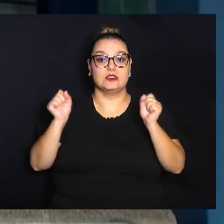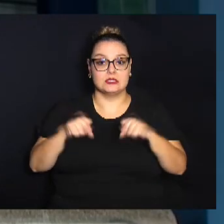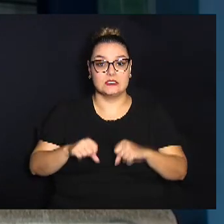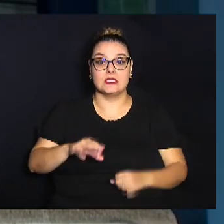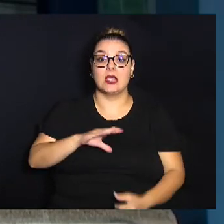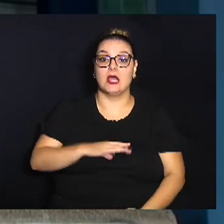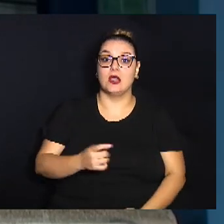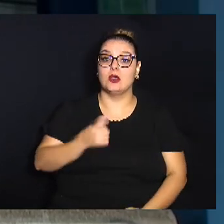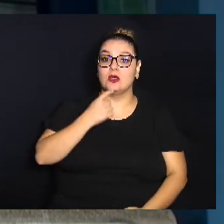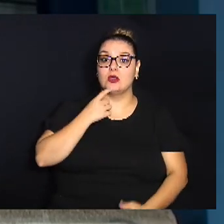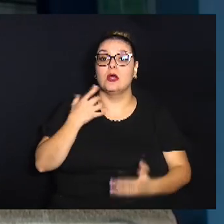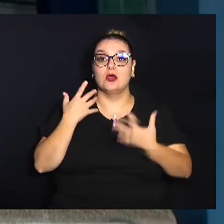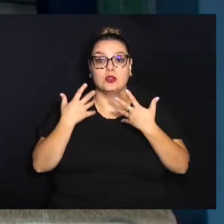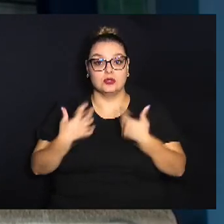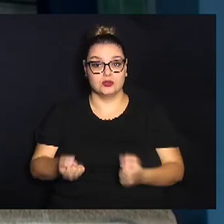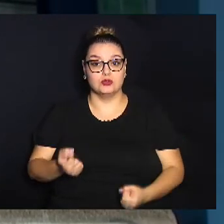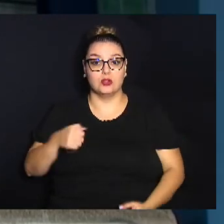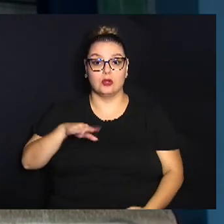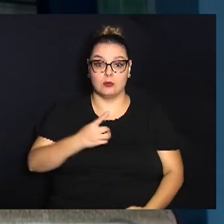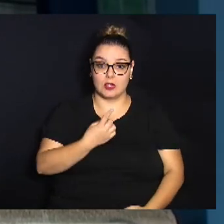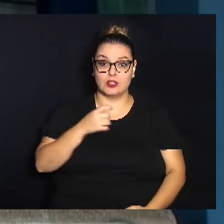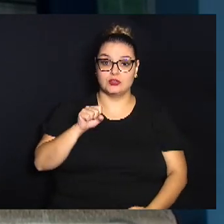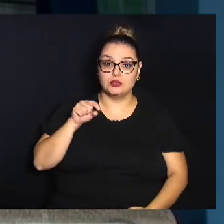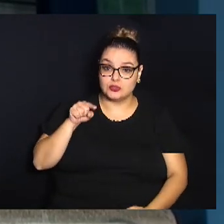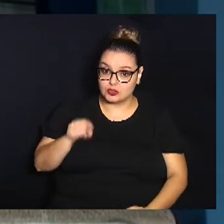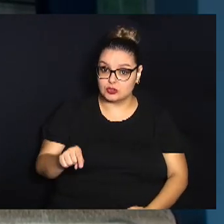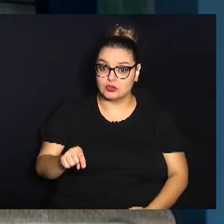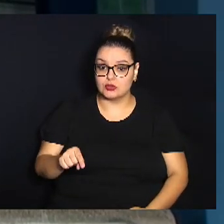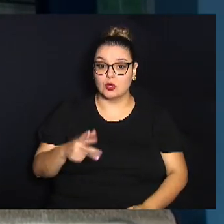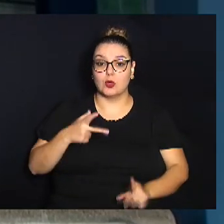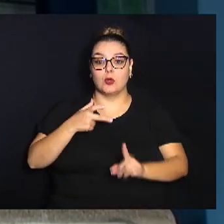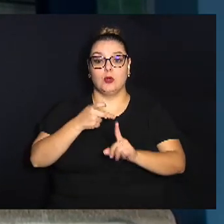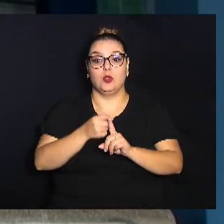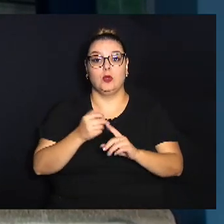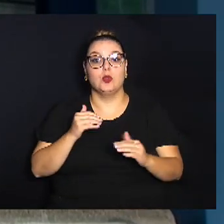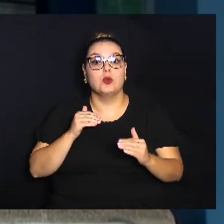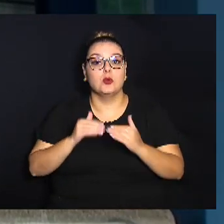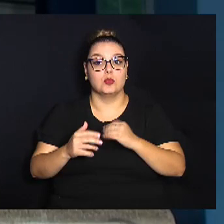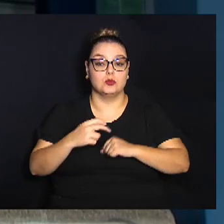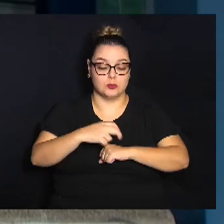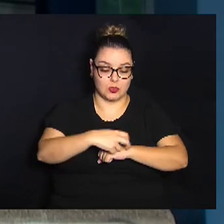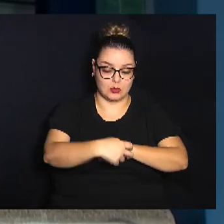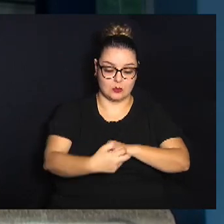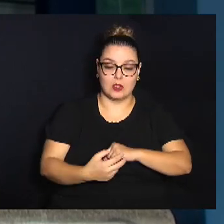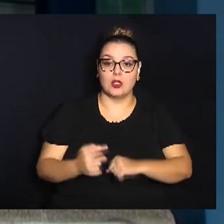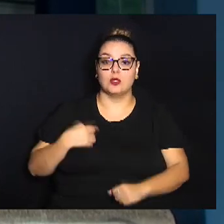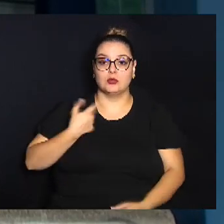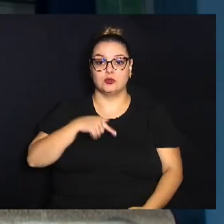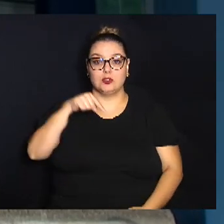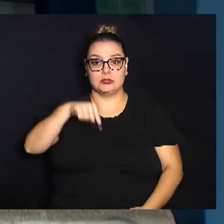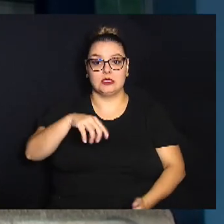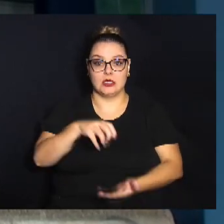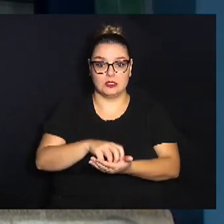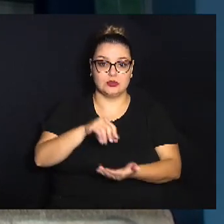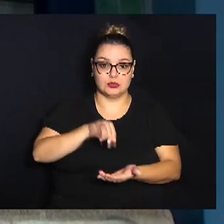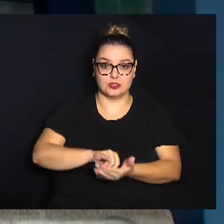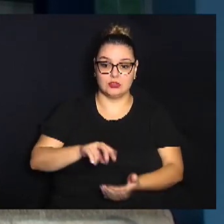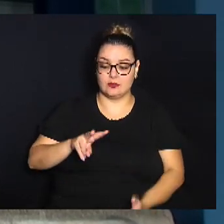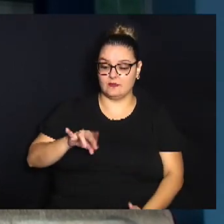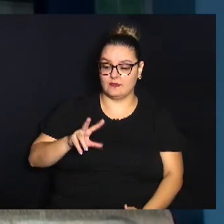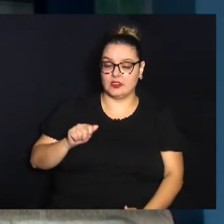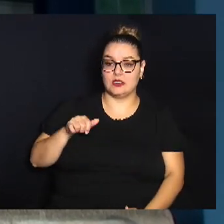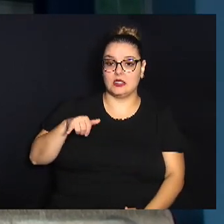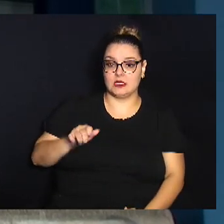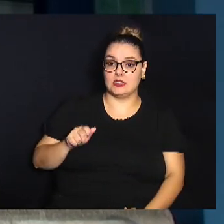Campinas recebeu mais de 18 mil imunizantes contra a dengue. Nós estamos aqui no Centro de Saúde da Vila IP